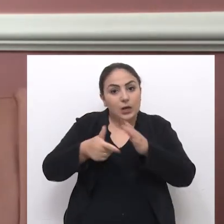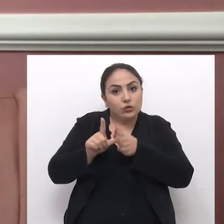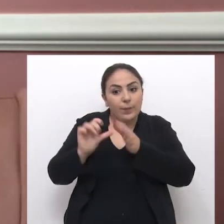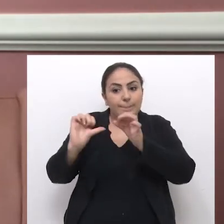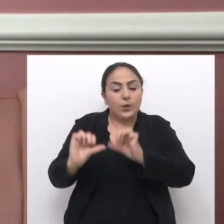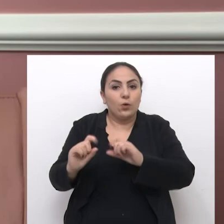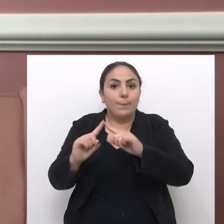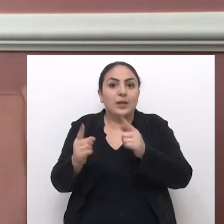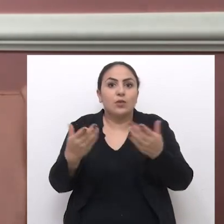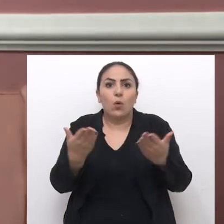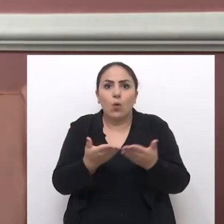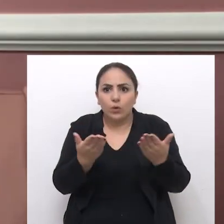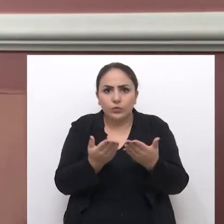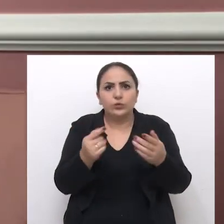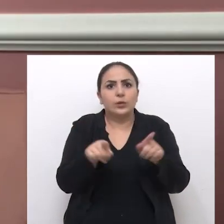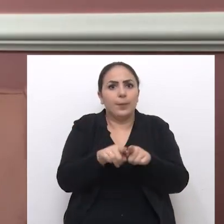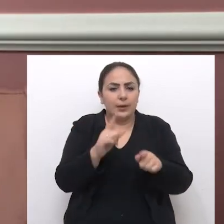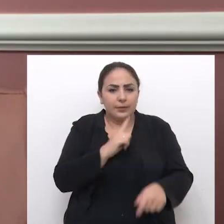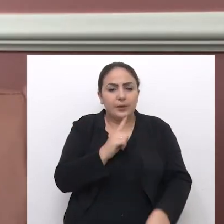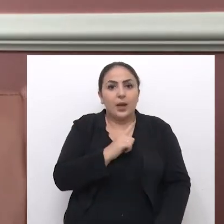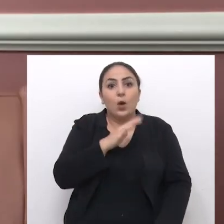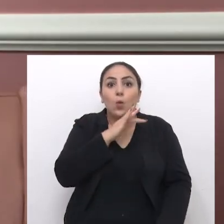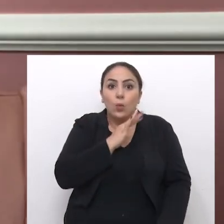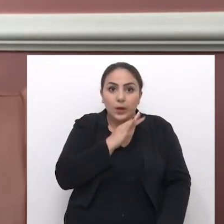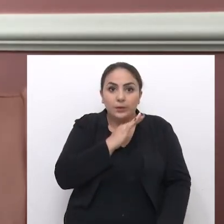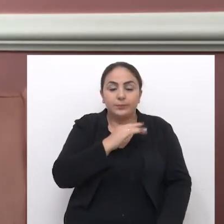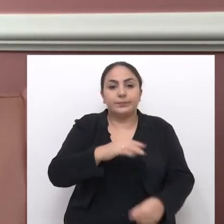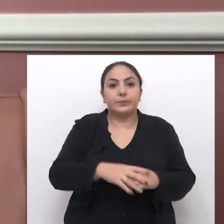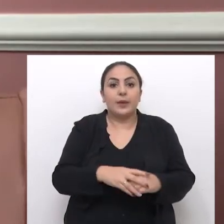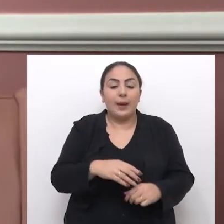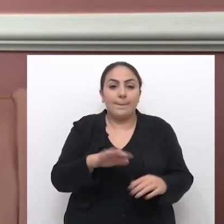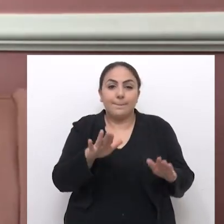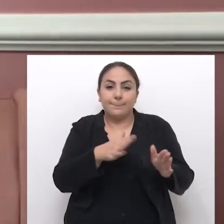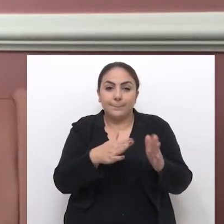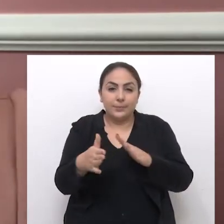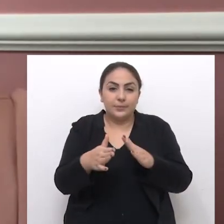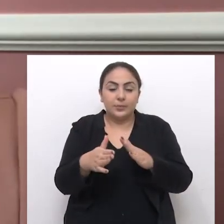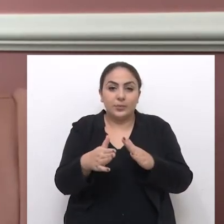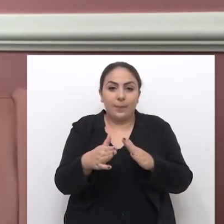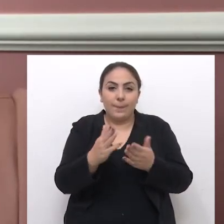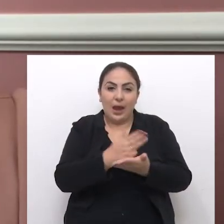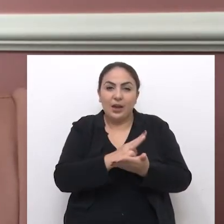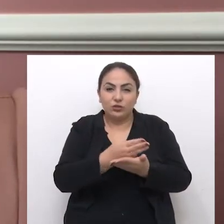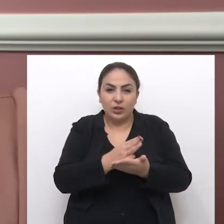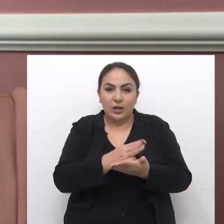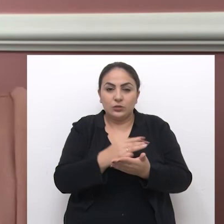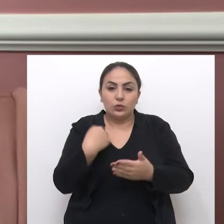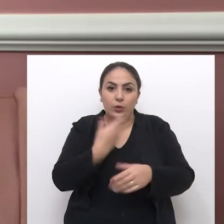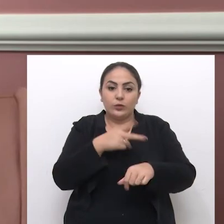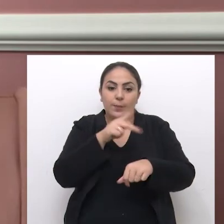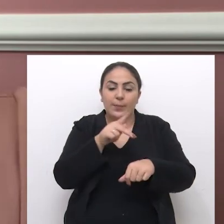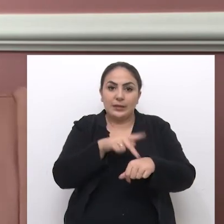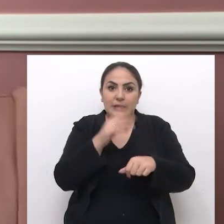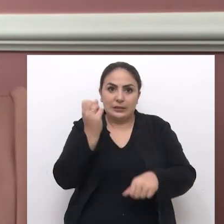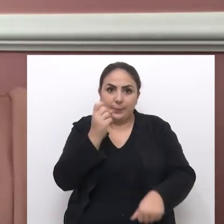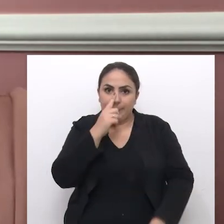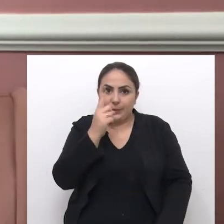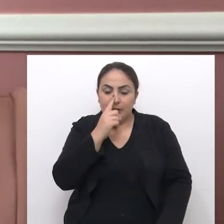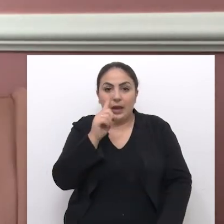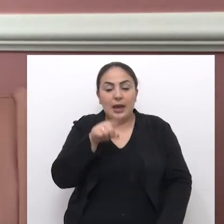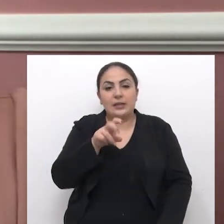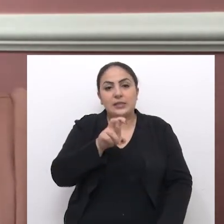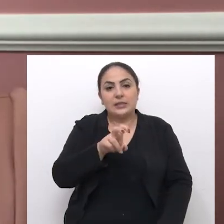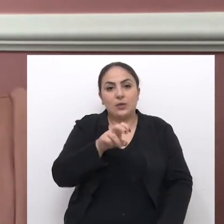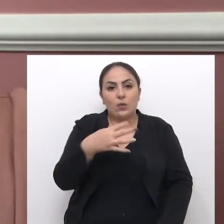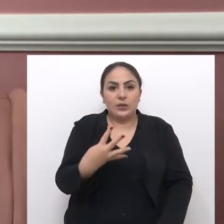muito piores, mas que hoje ainda são, né, ruins. A média de aleitamento materno no nosso país,